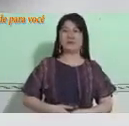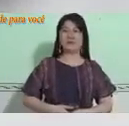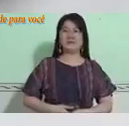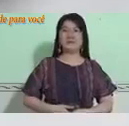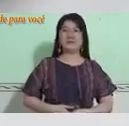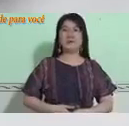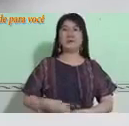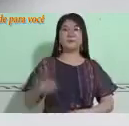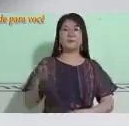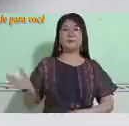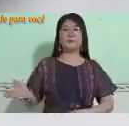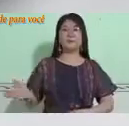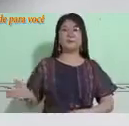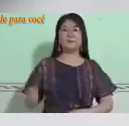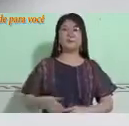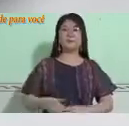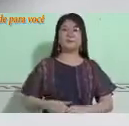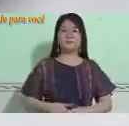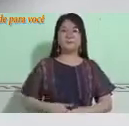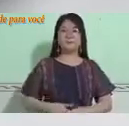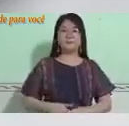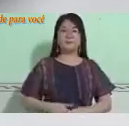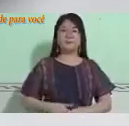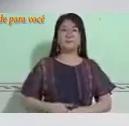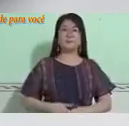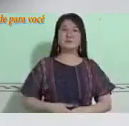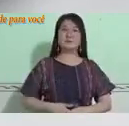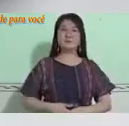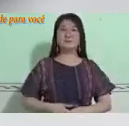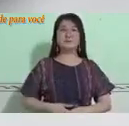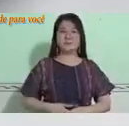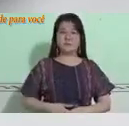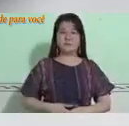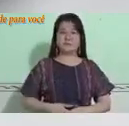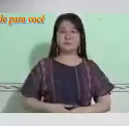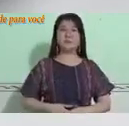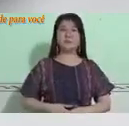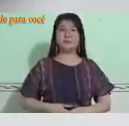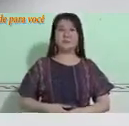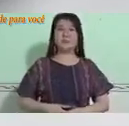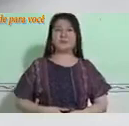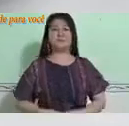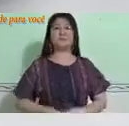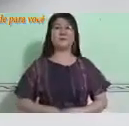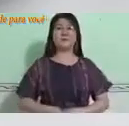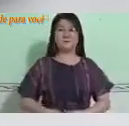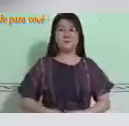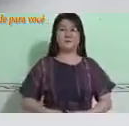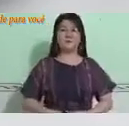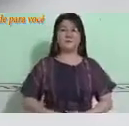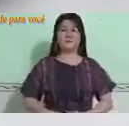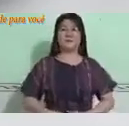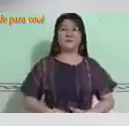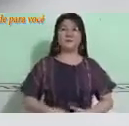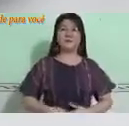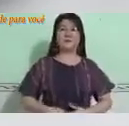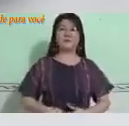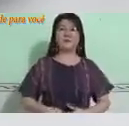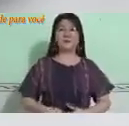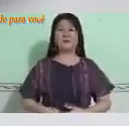CONTSEQUANDOMULHRSUSPEITA estar grávida e por isso sentem alguns sintomas que acredita seremos primeiros sinais de uma